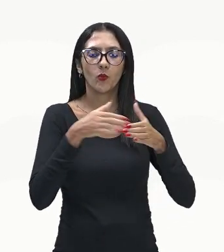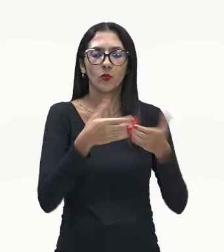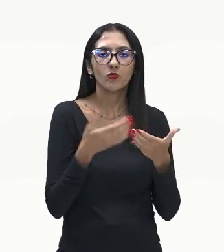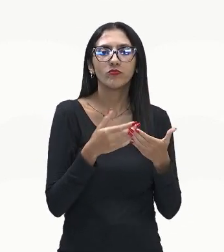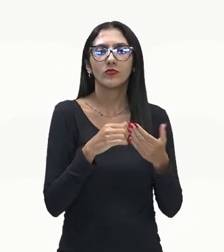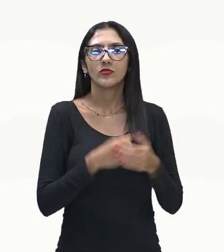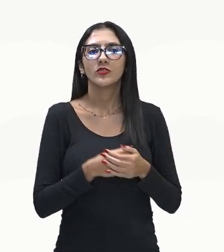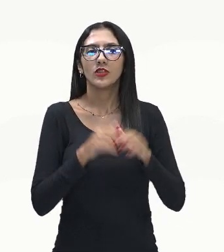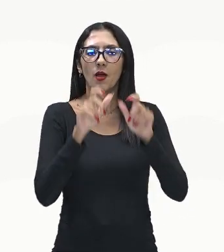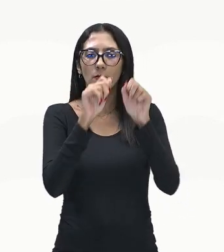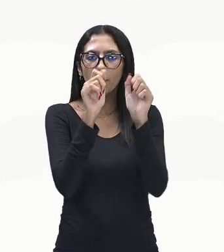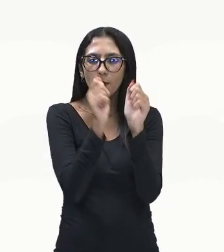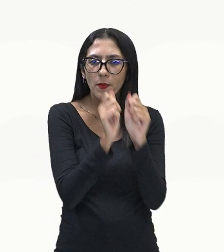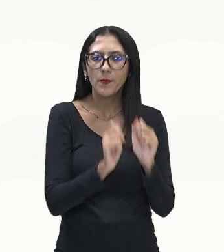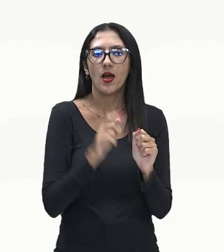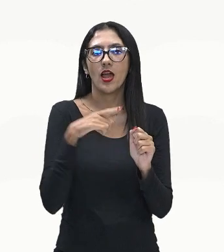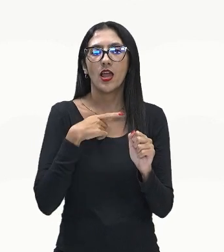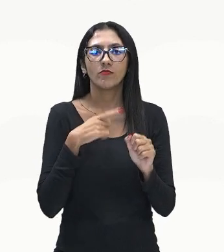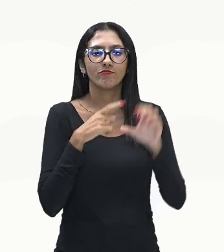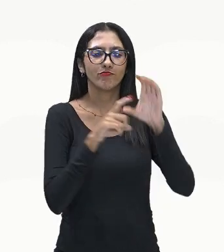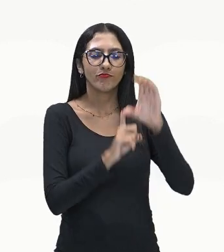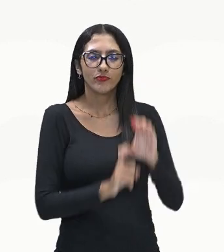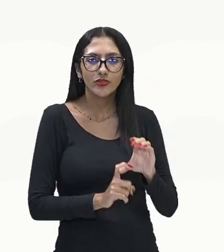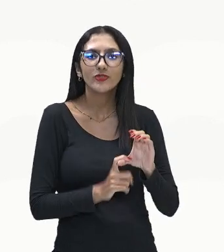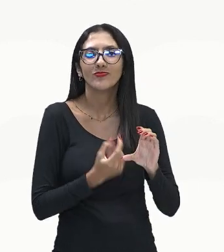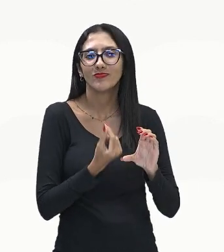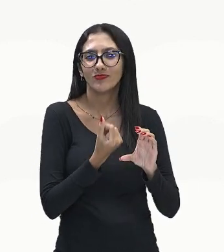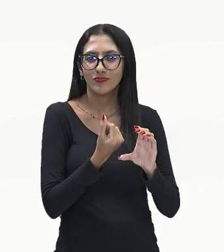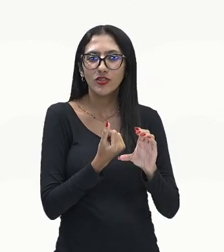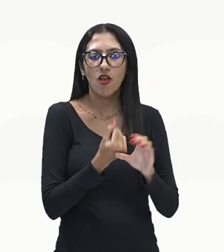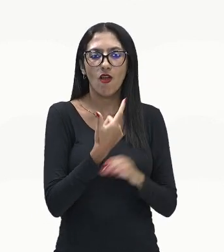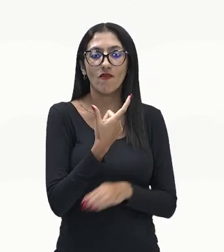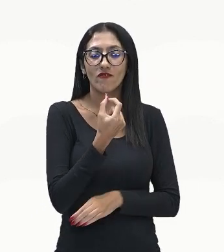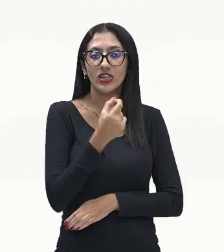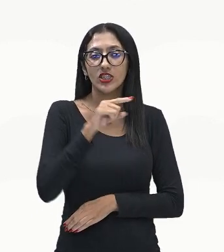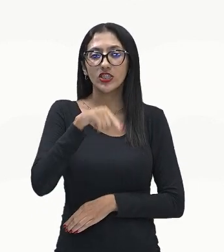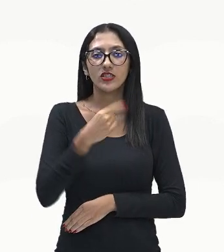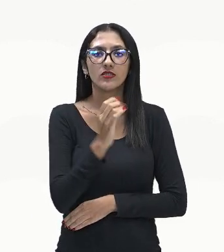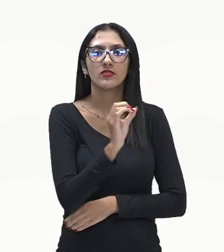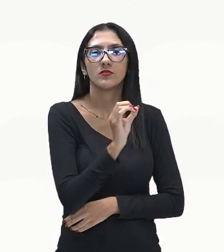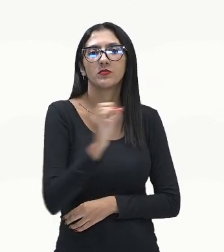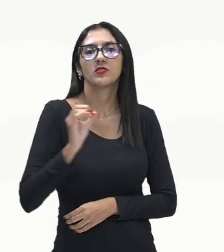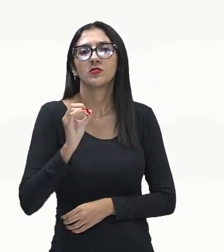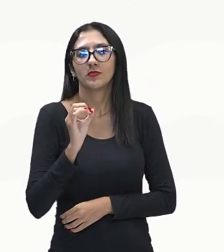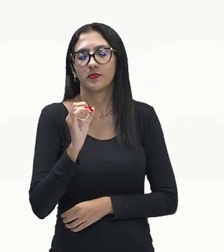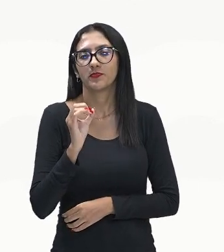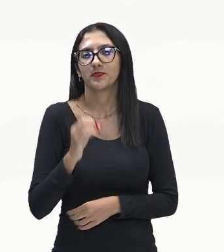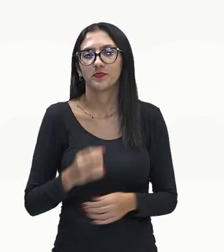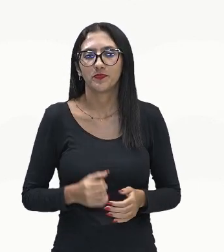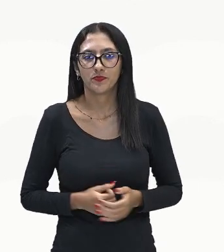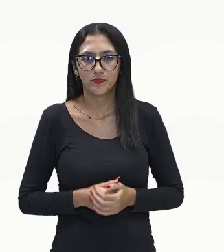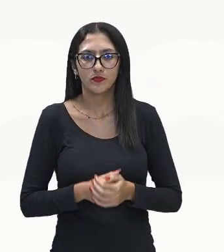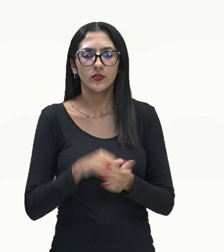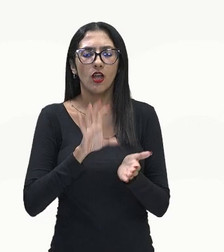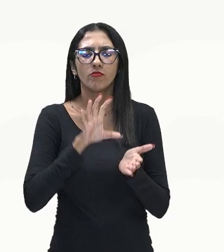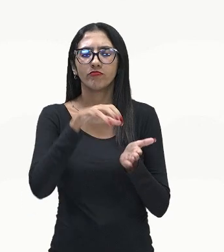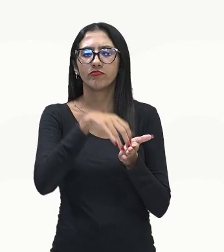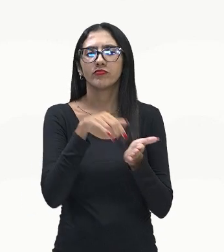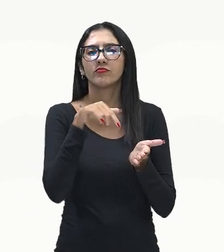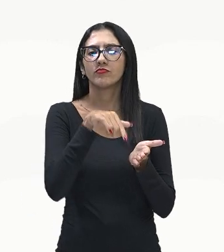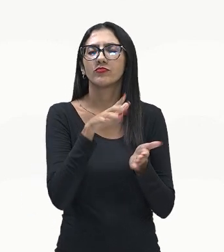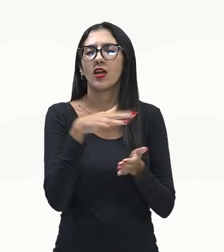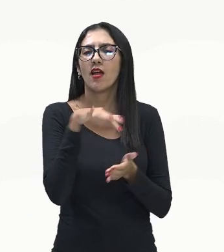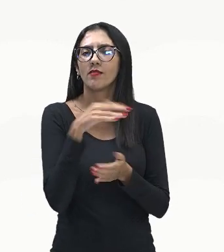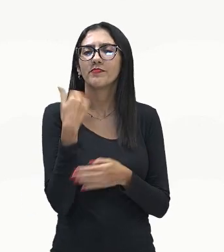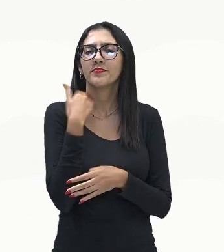um empréstimo de 20 mil, tá? 20 mil reais de uma organização de desenvolvimento local